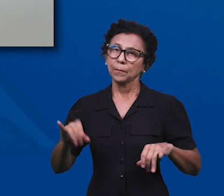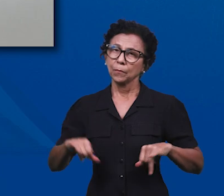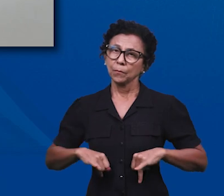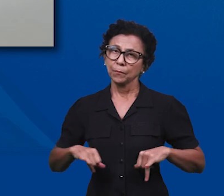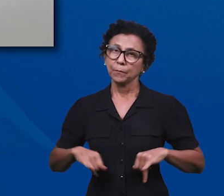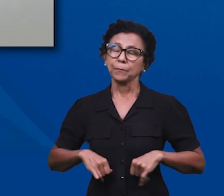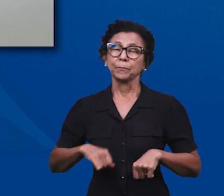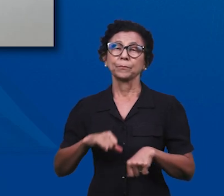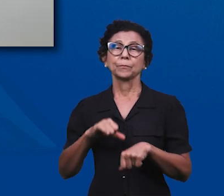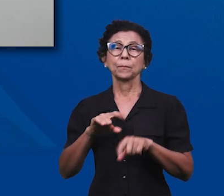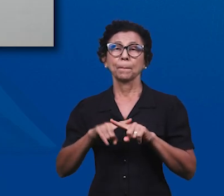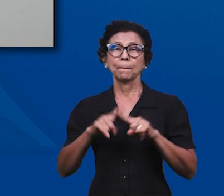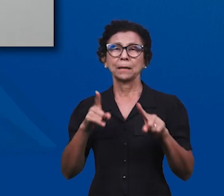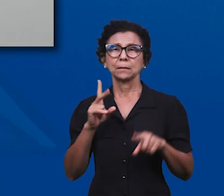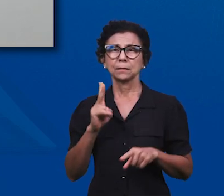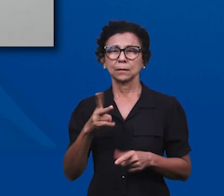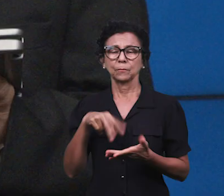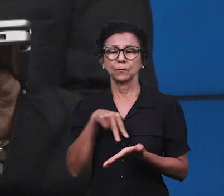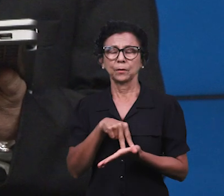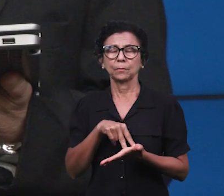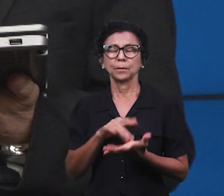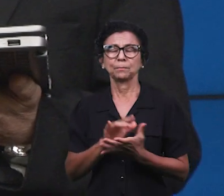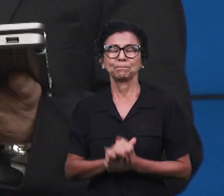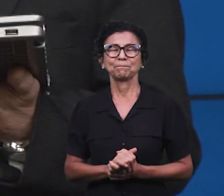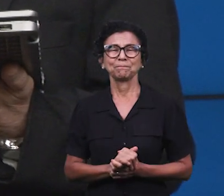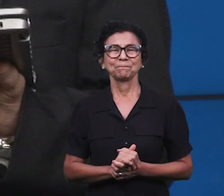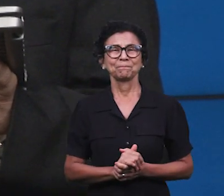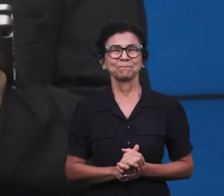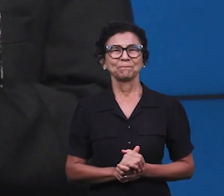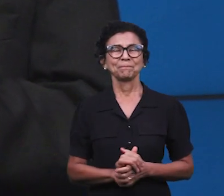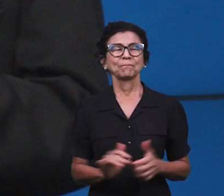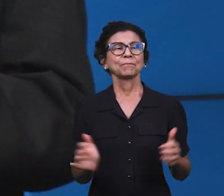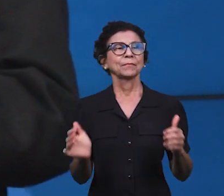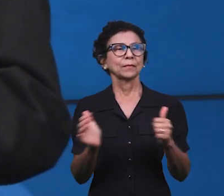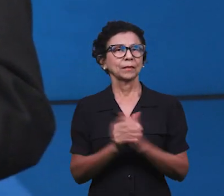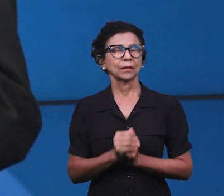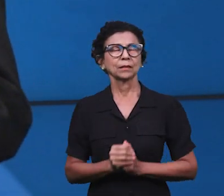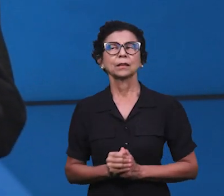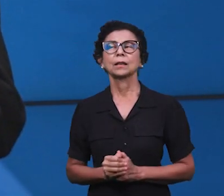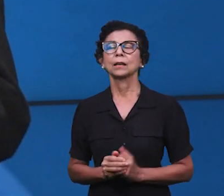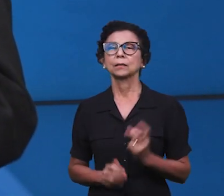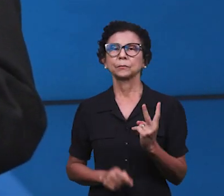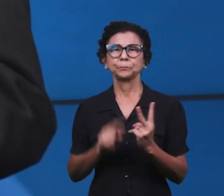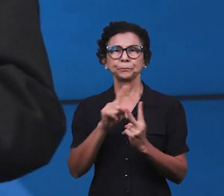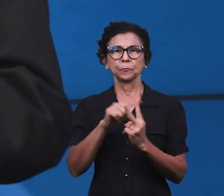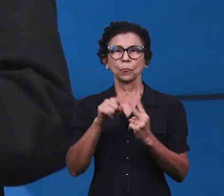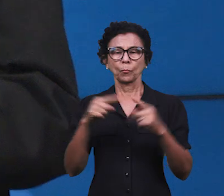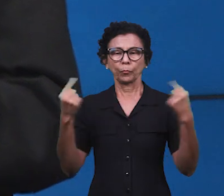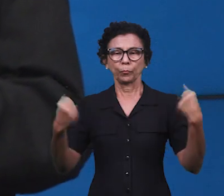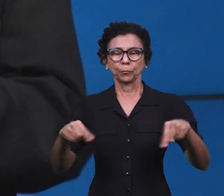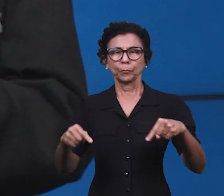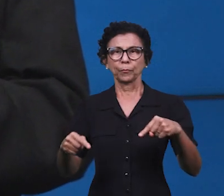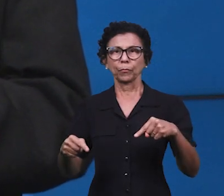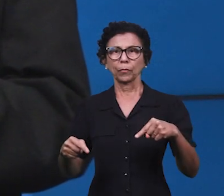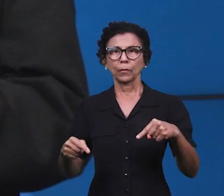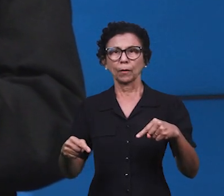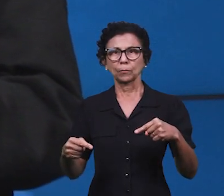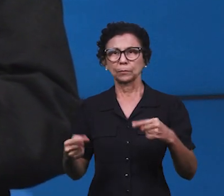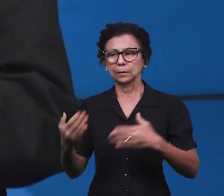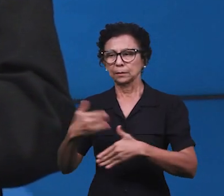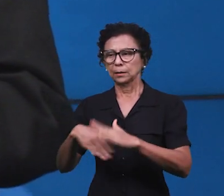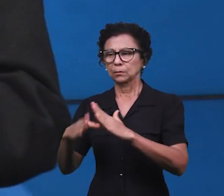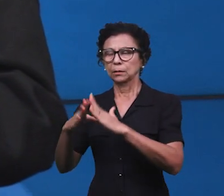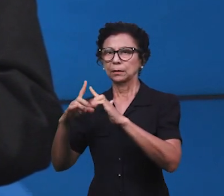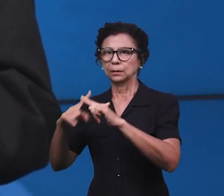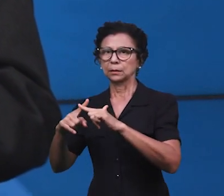10. Amém. A paz do Senhor. Amém, Paulo Márcio. Realmente foram duas oposições, a interna provocada pelos